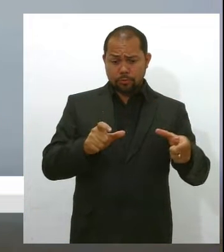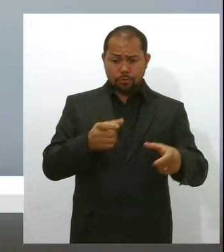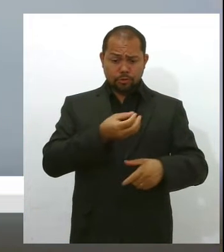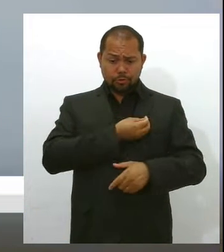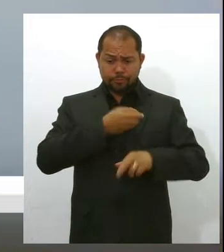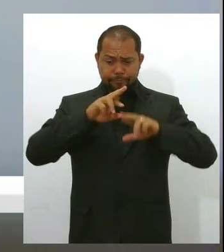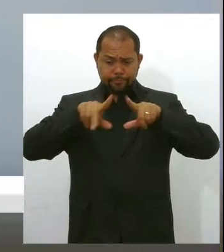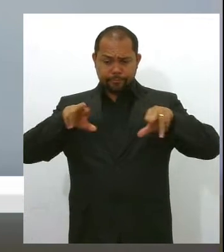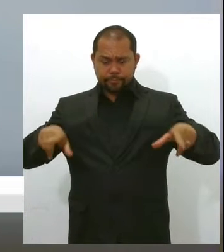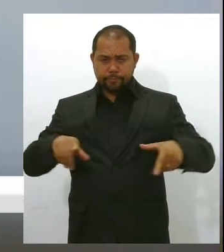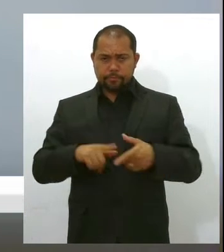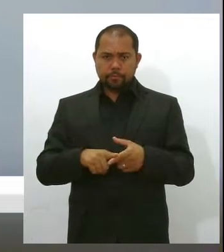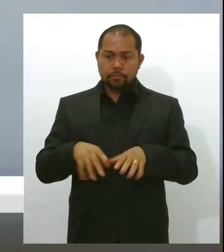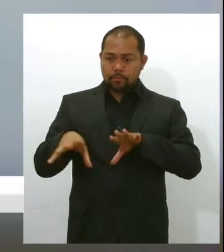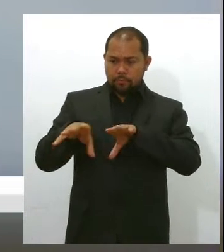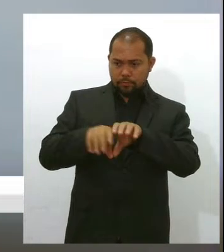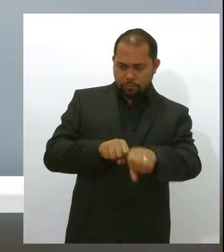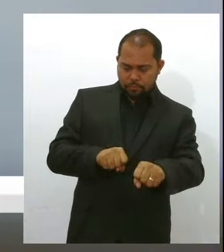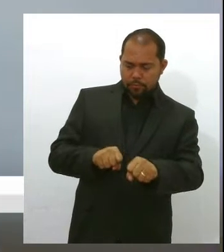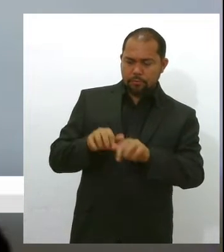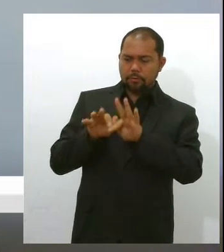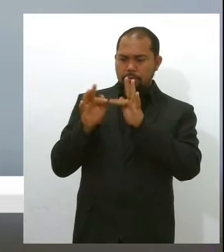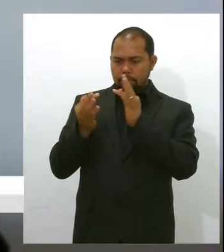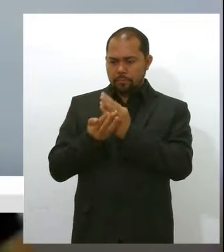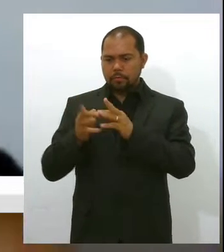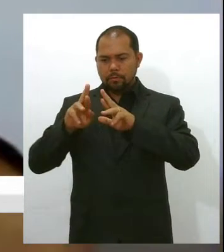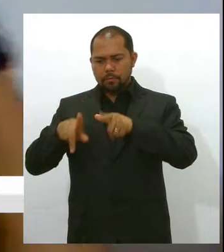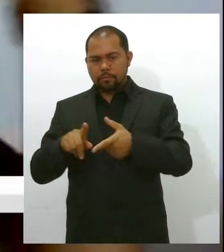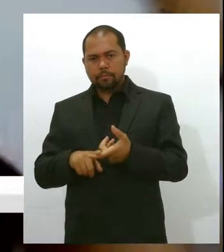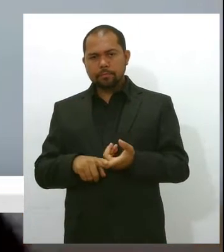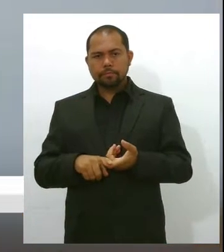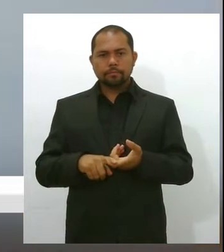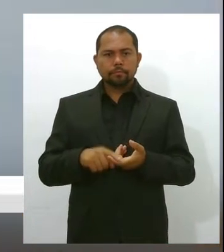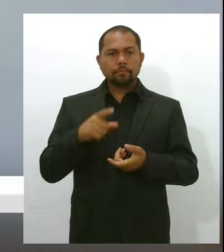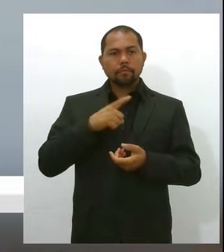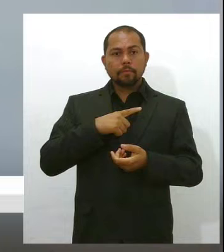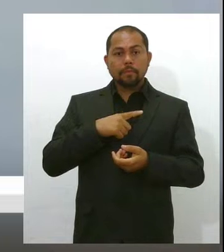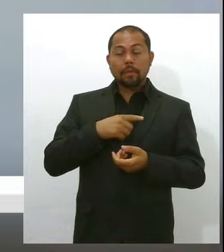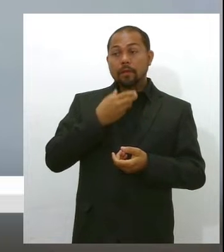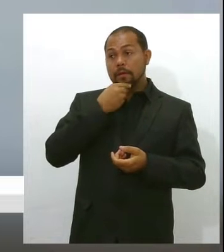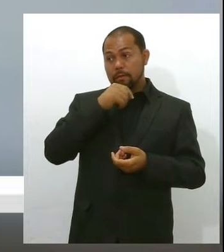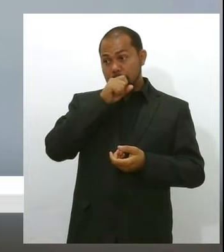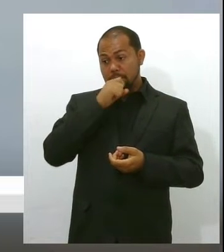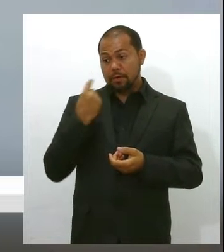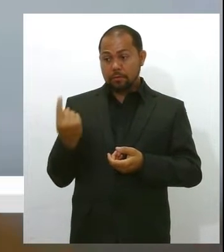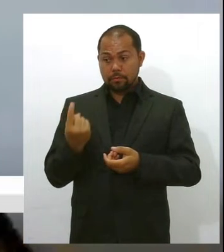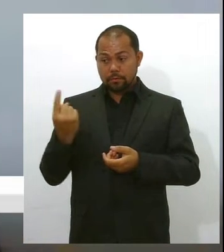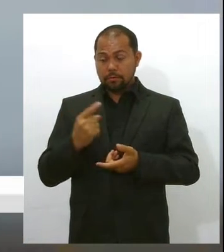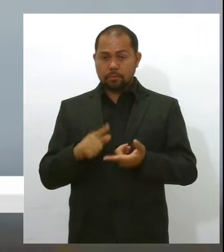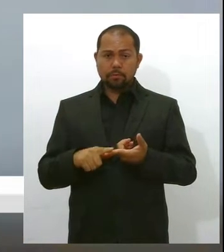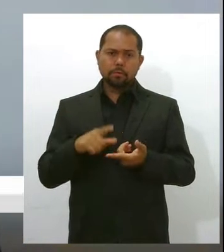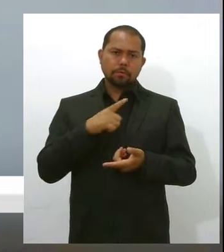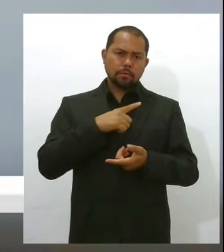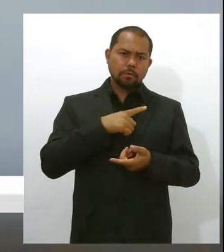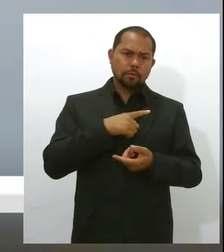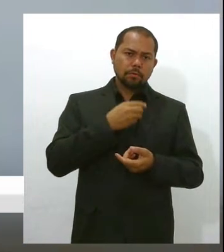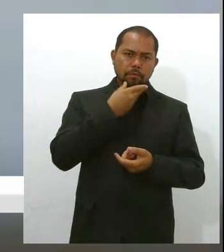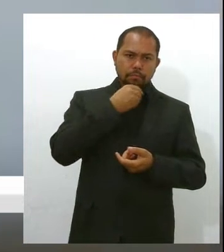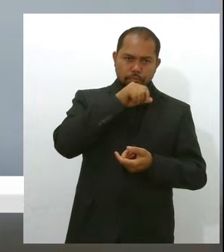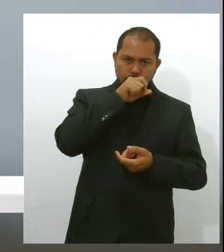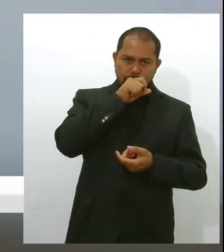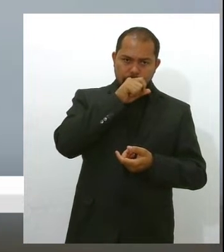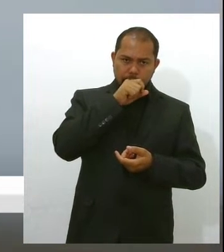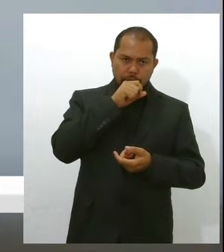formações familiares diferentes. Tem pai solo, tem pai que não mora na mesma cidade que os